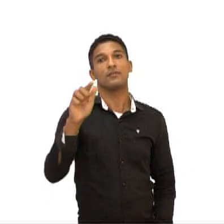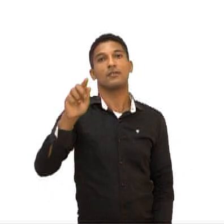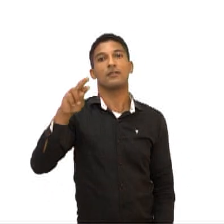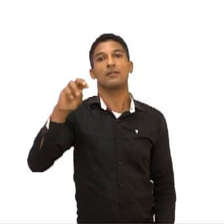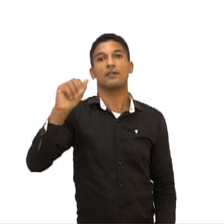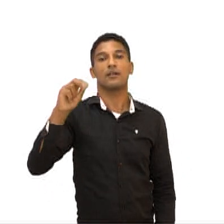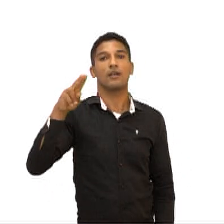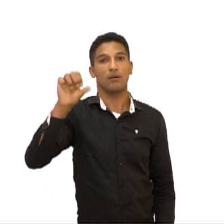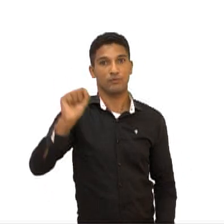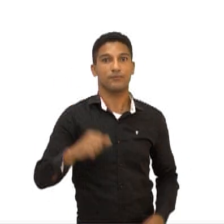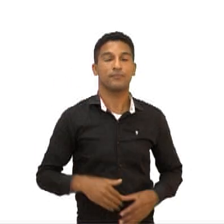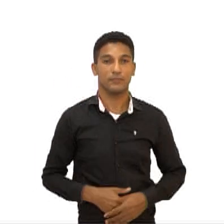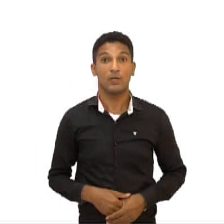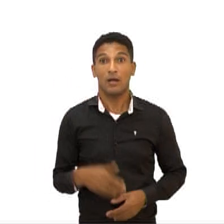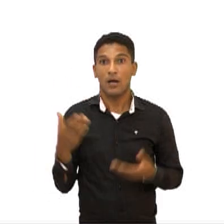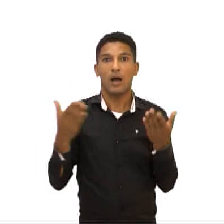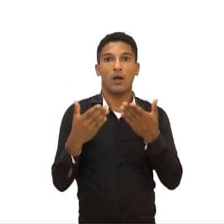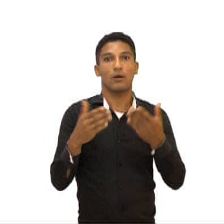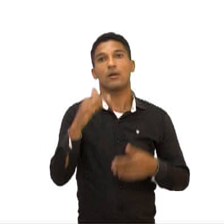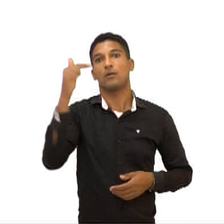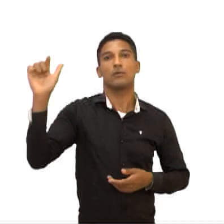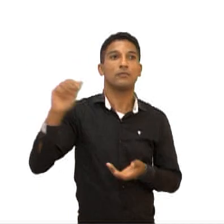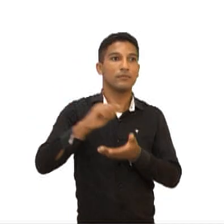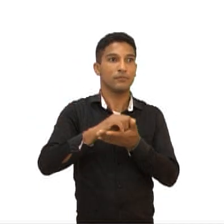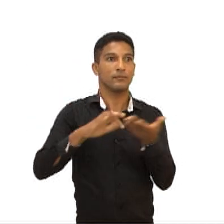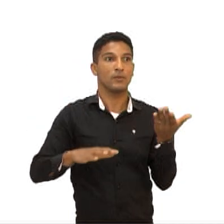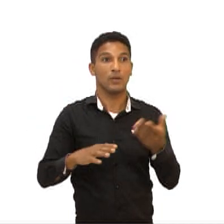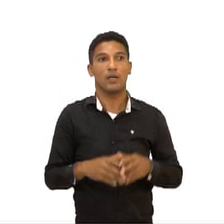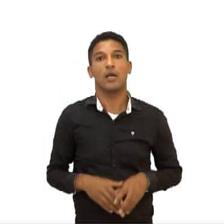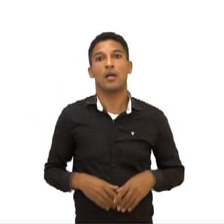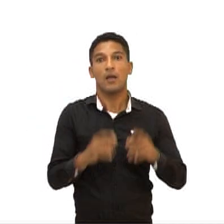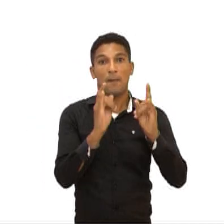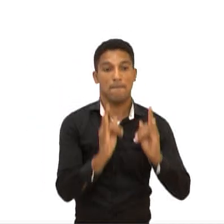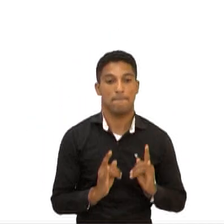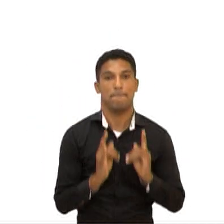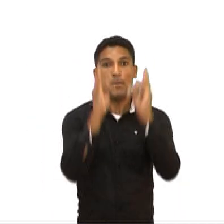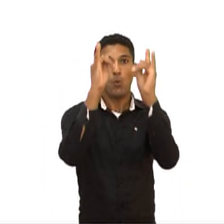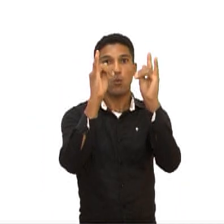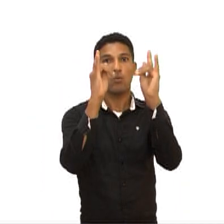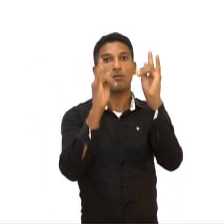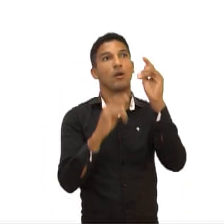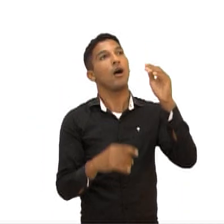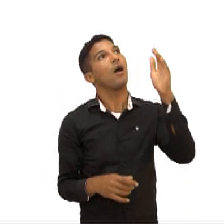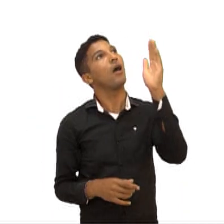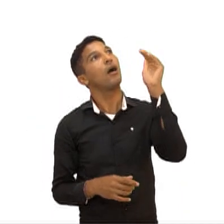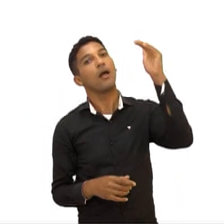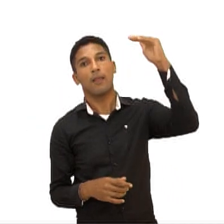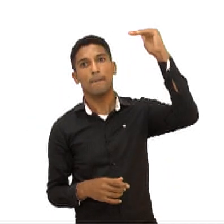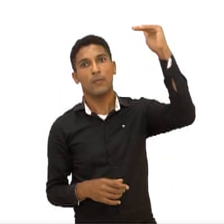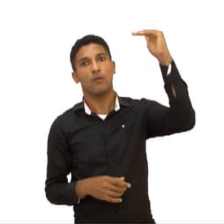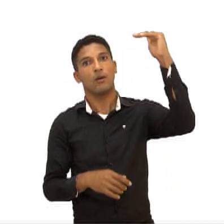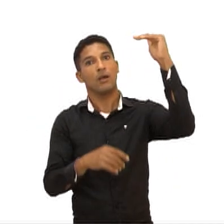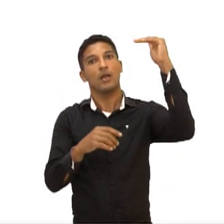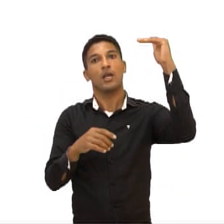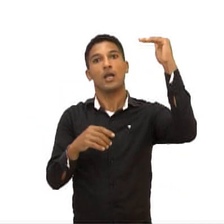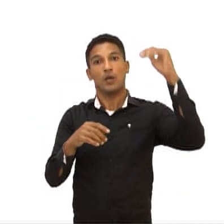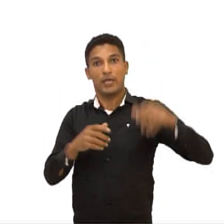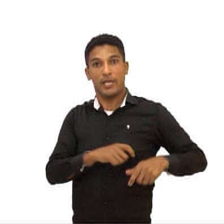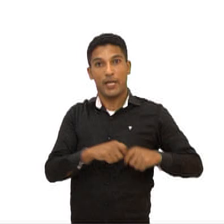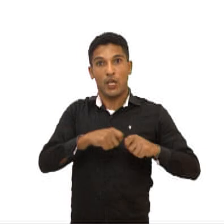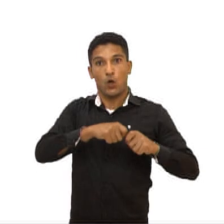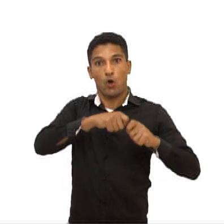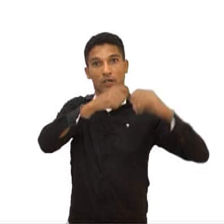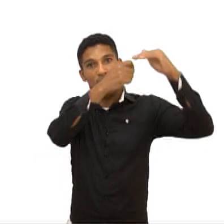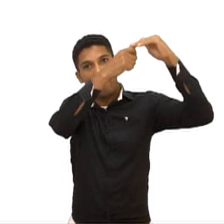no topo de um prédio até o chão, como representado na figura abaixo. O ângulo determinado no